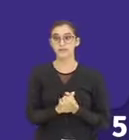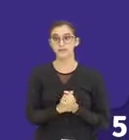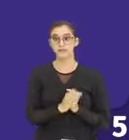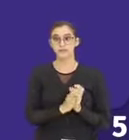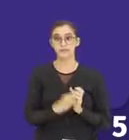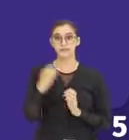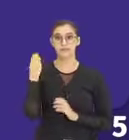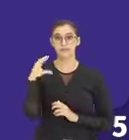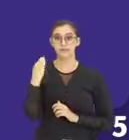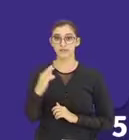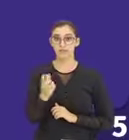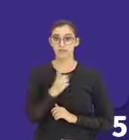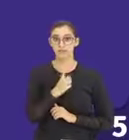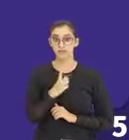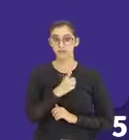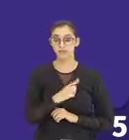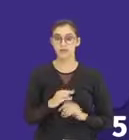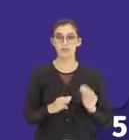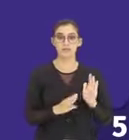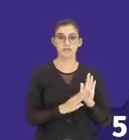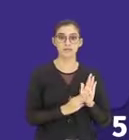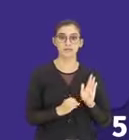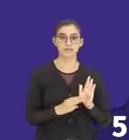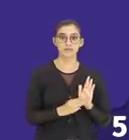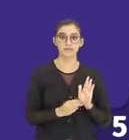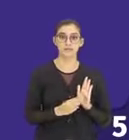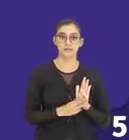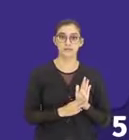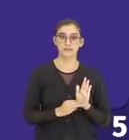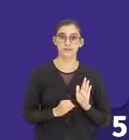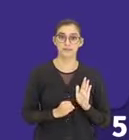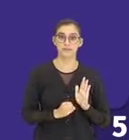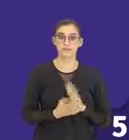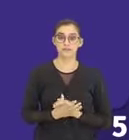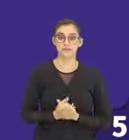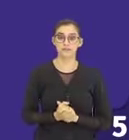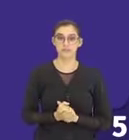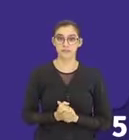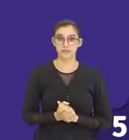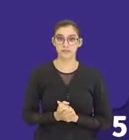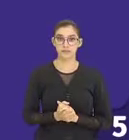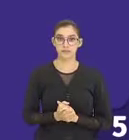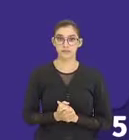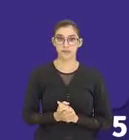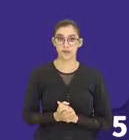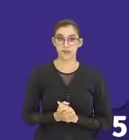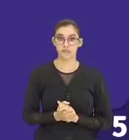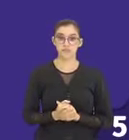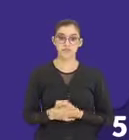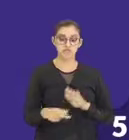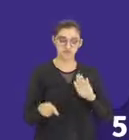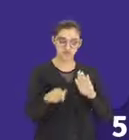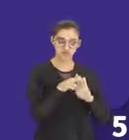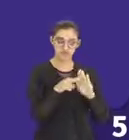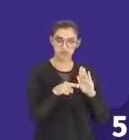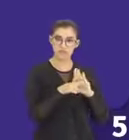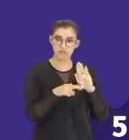ciência tem um método. Um método fraco. Fraco ou rigoroso?